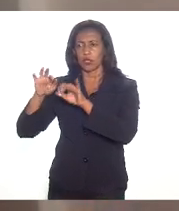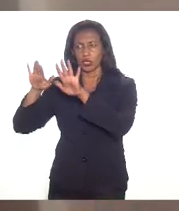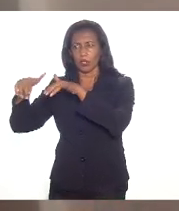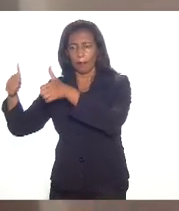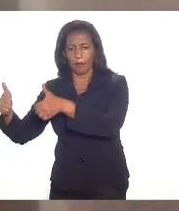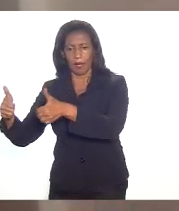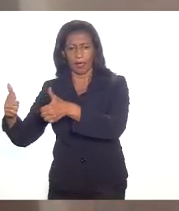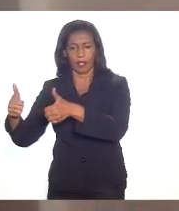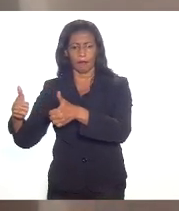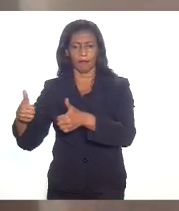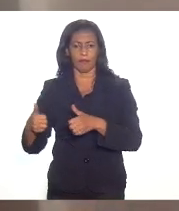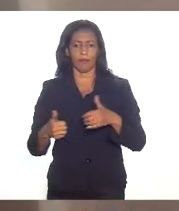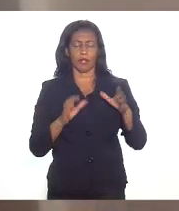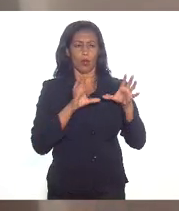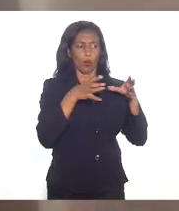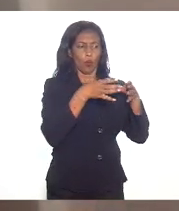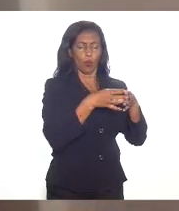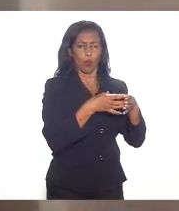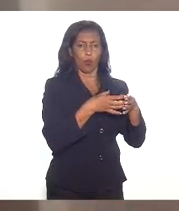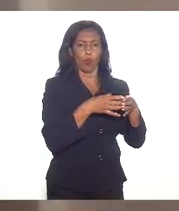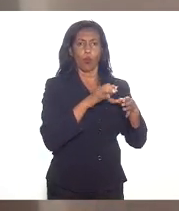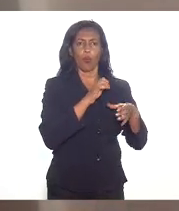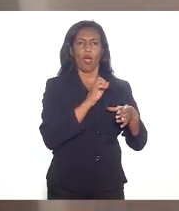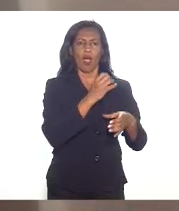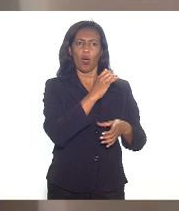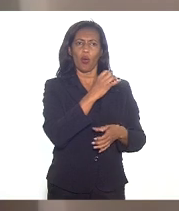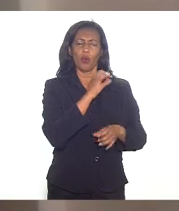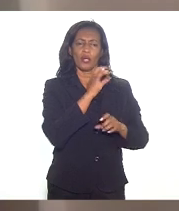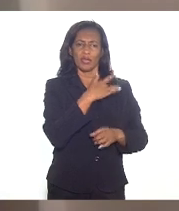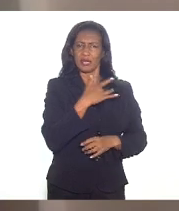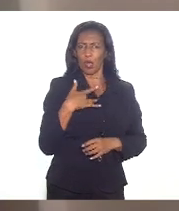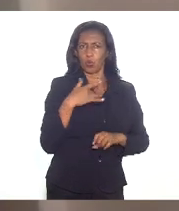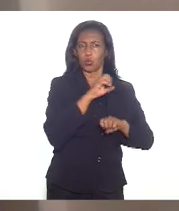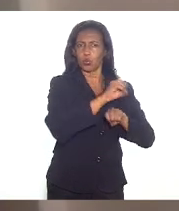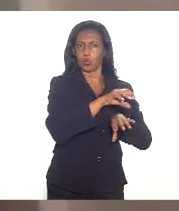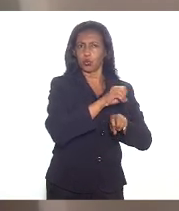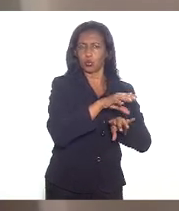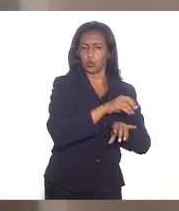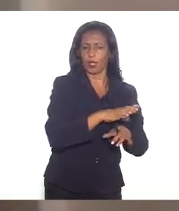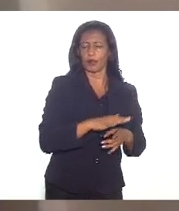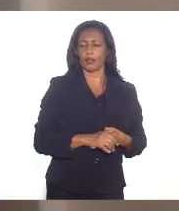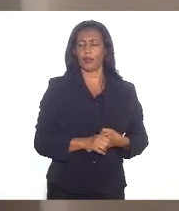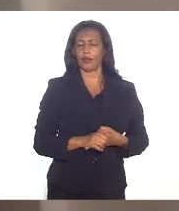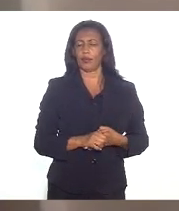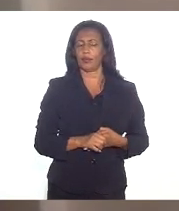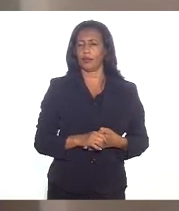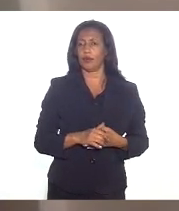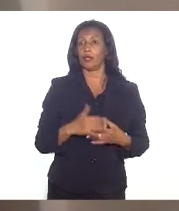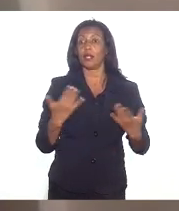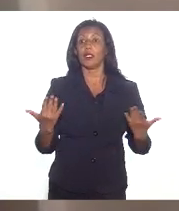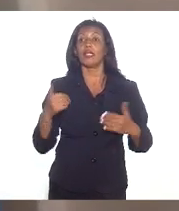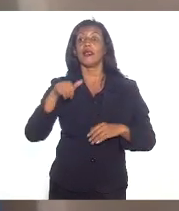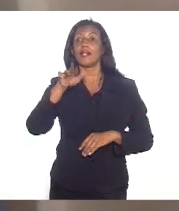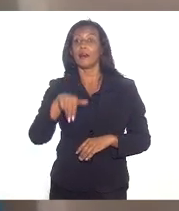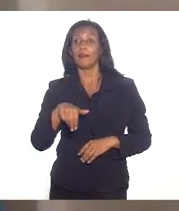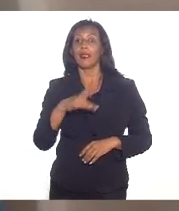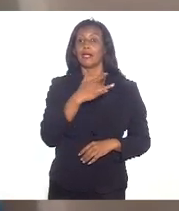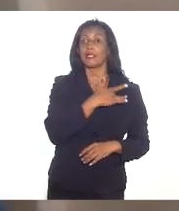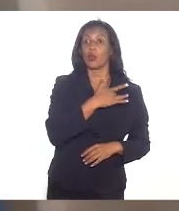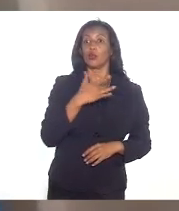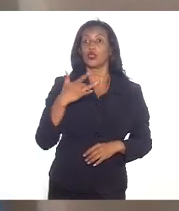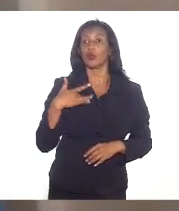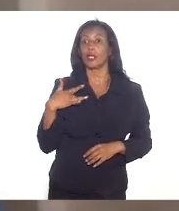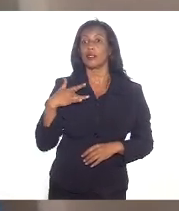índice de gestão fiscal, quais que estão bem de saúde e educação, quais que estão bem em saúde e em educação. Os que estão bem na